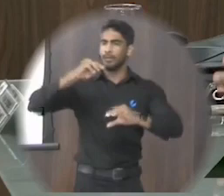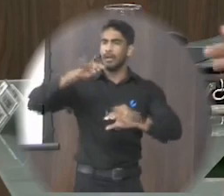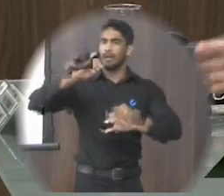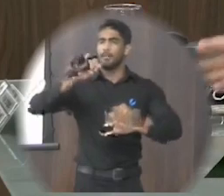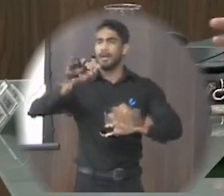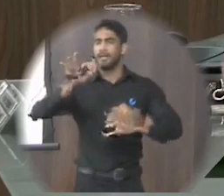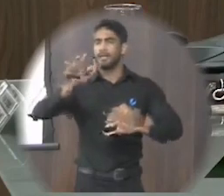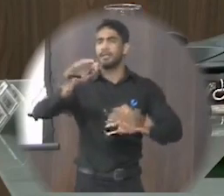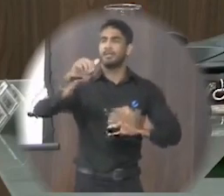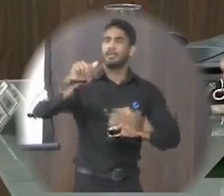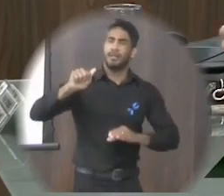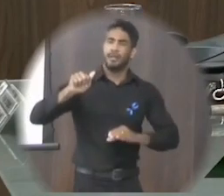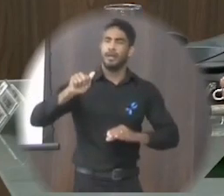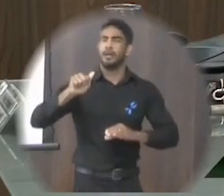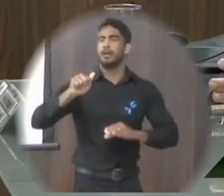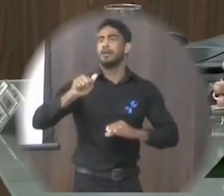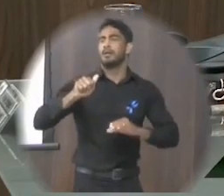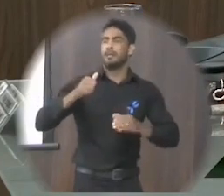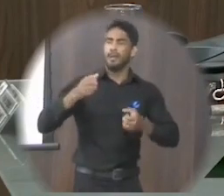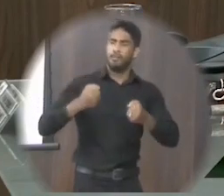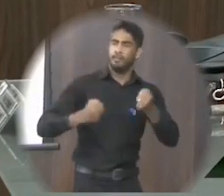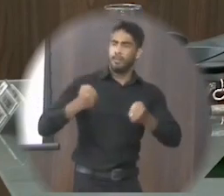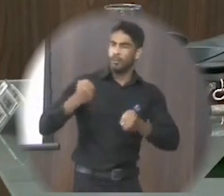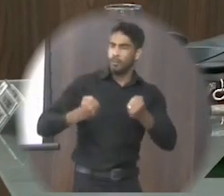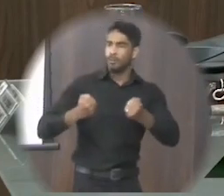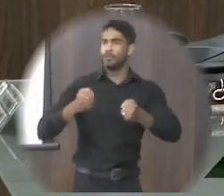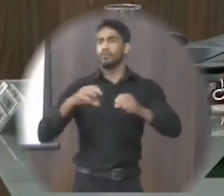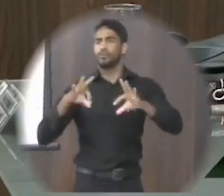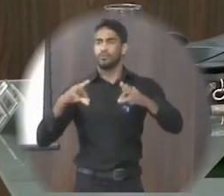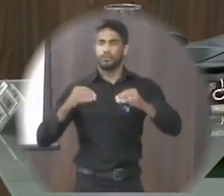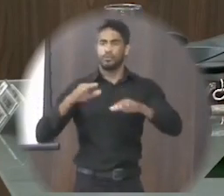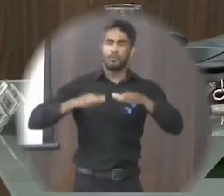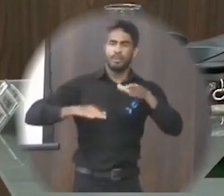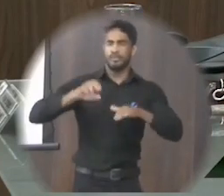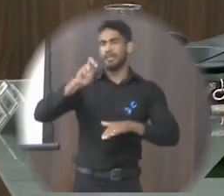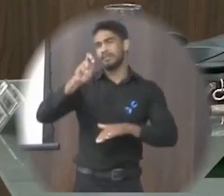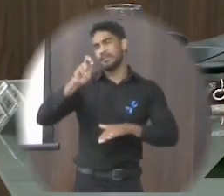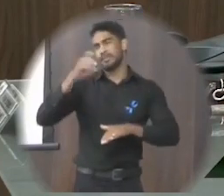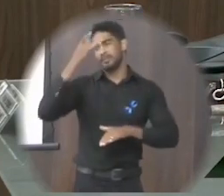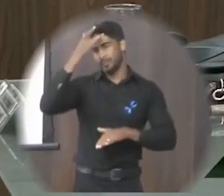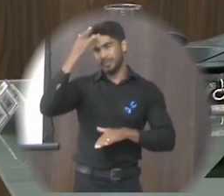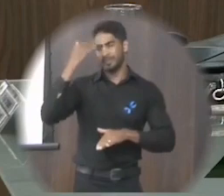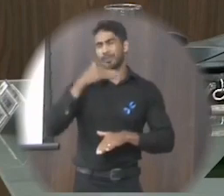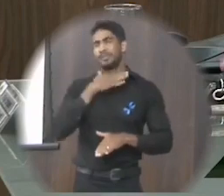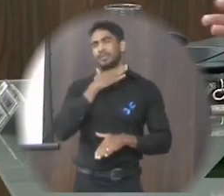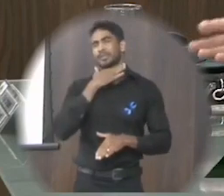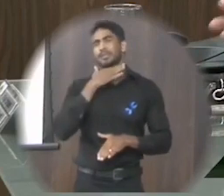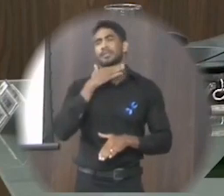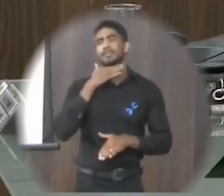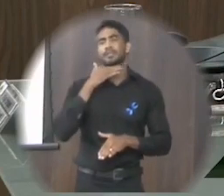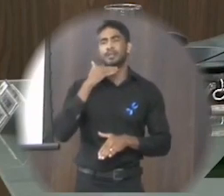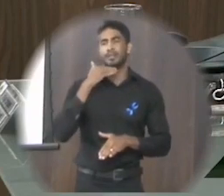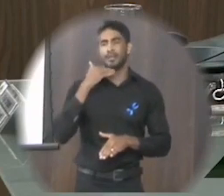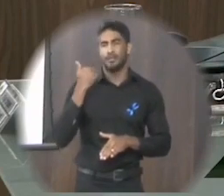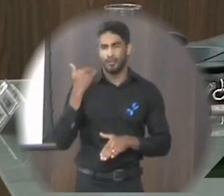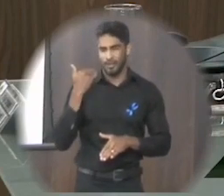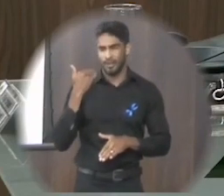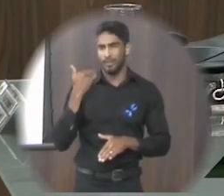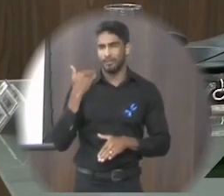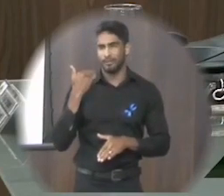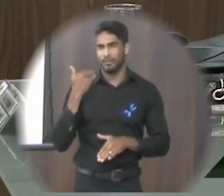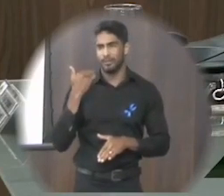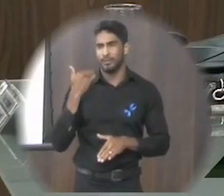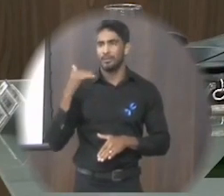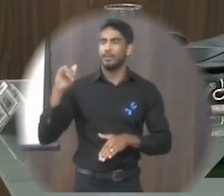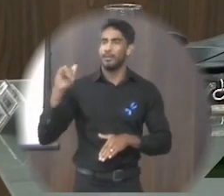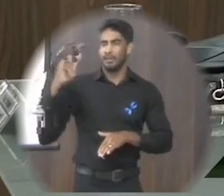o piloto, o copiloto e mais, eu acho, um empresário. Então foram 5 vidas que passar por essa